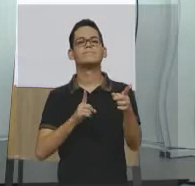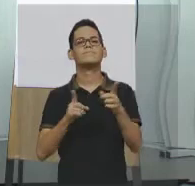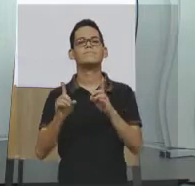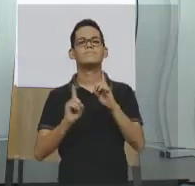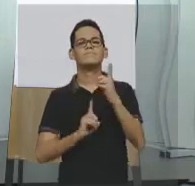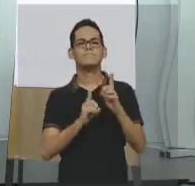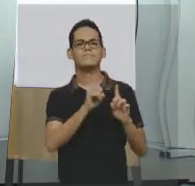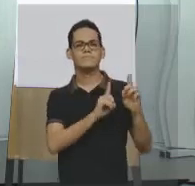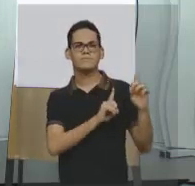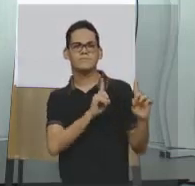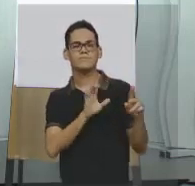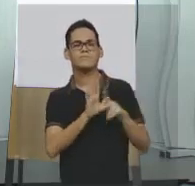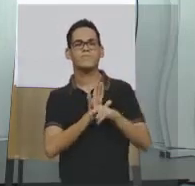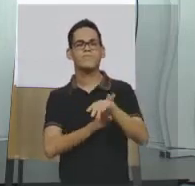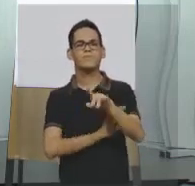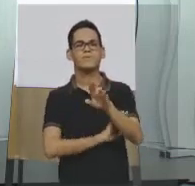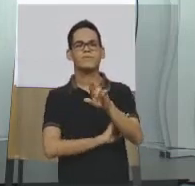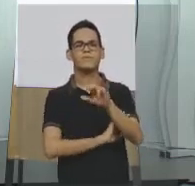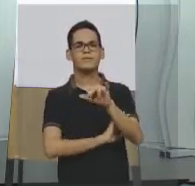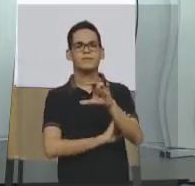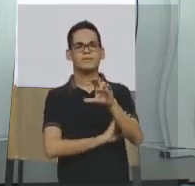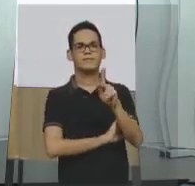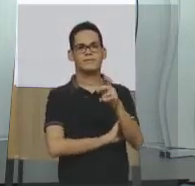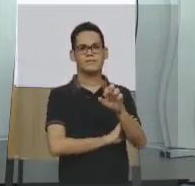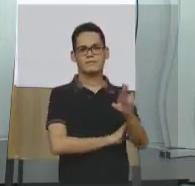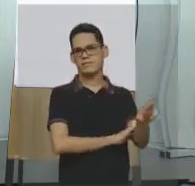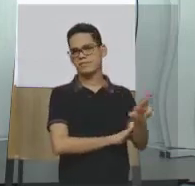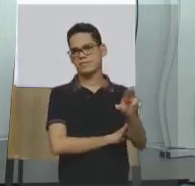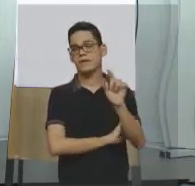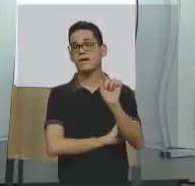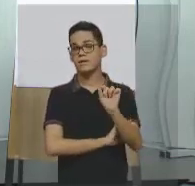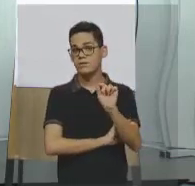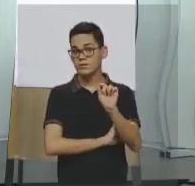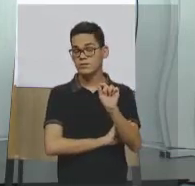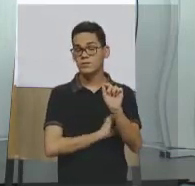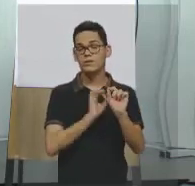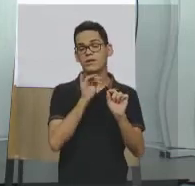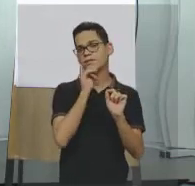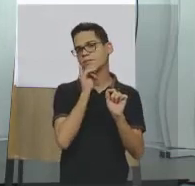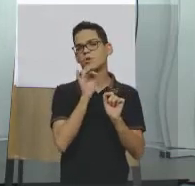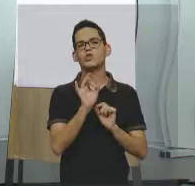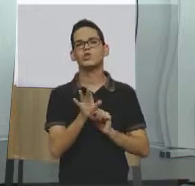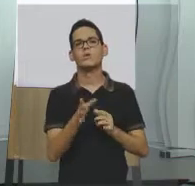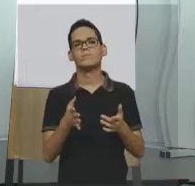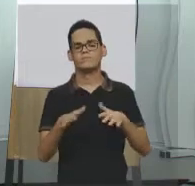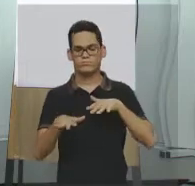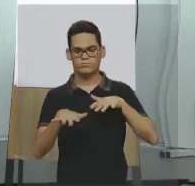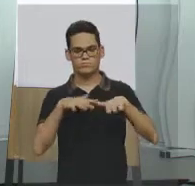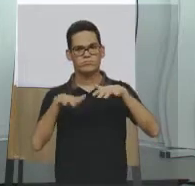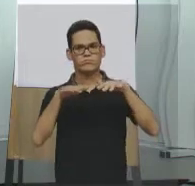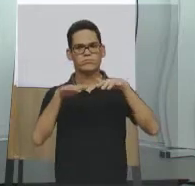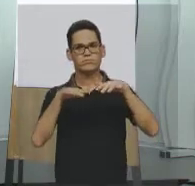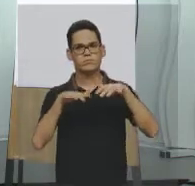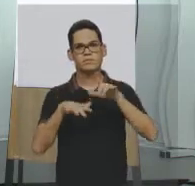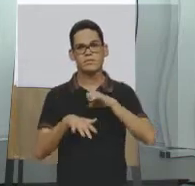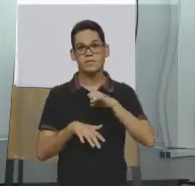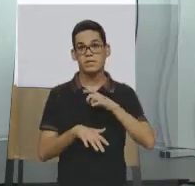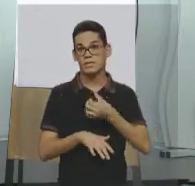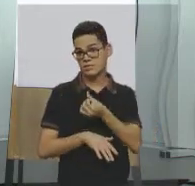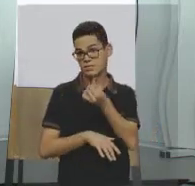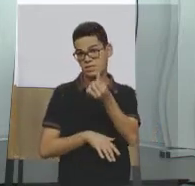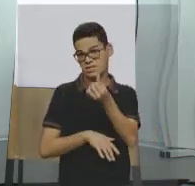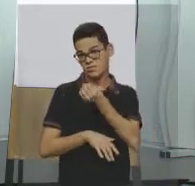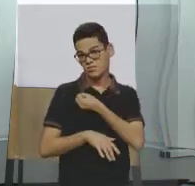Mas não só isso. Às vezes você pode ter ali um terremoto que ele tem 6 pontos na escala